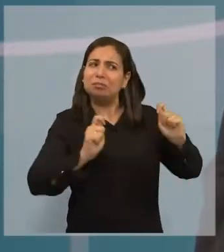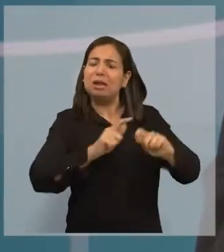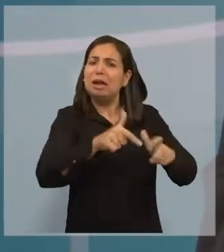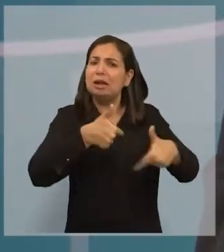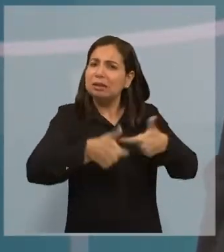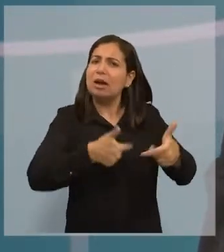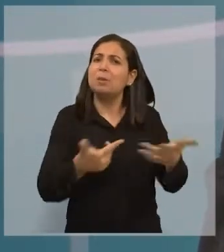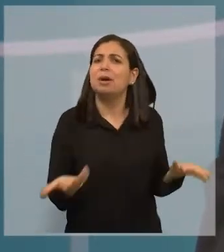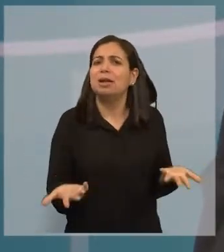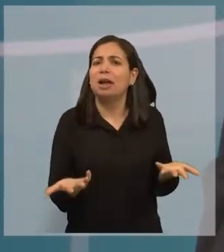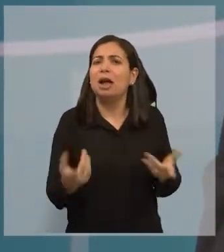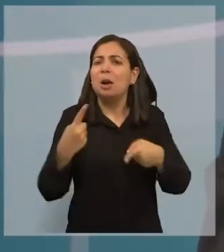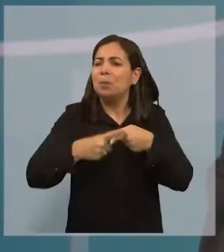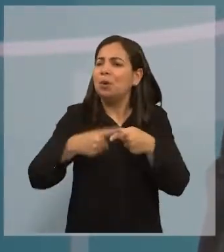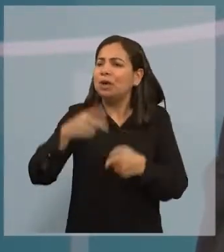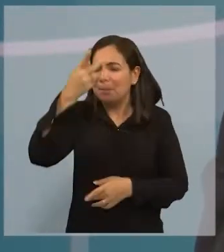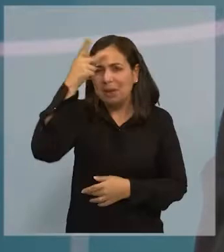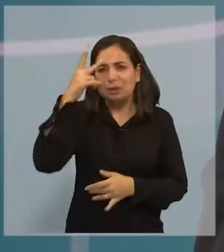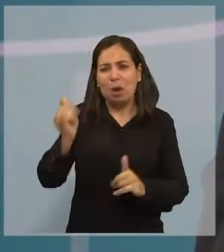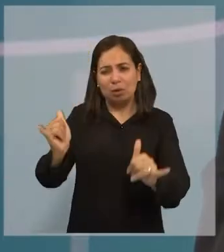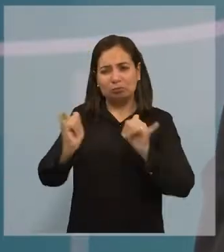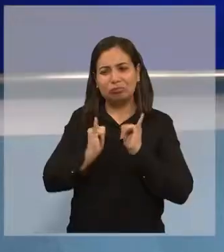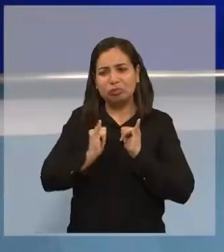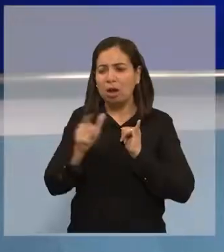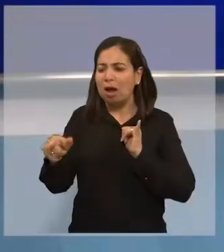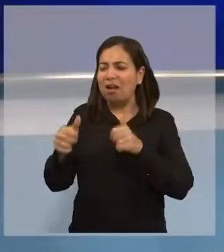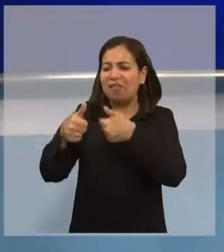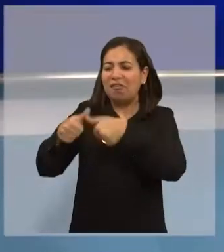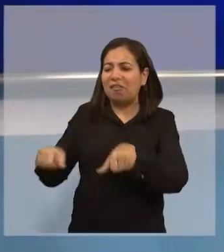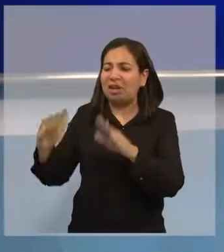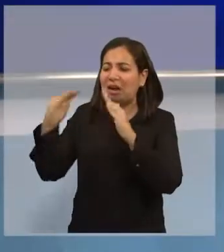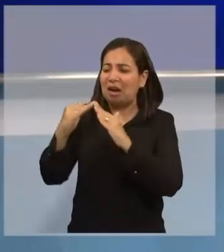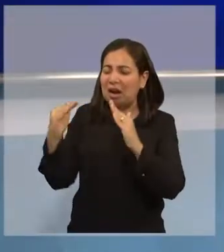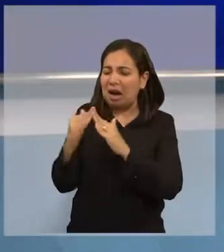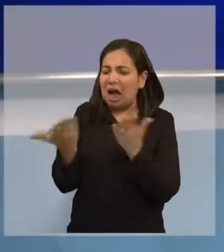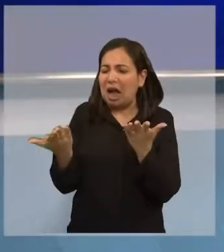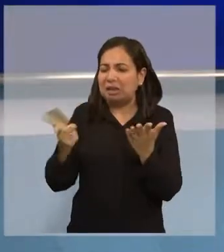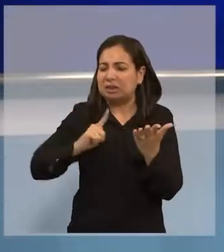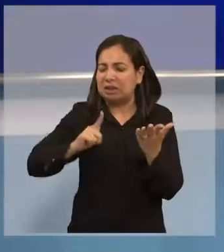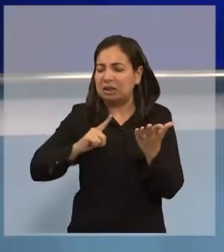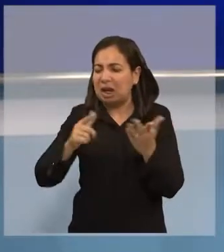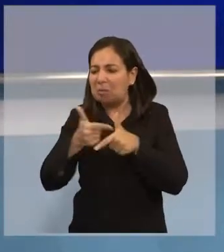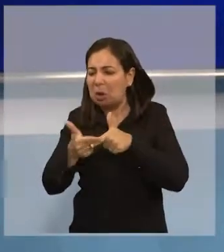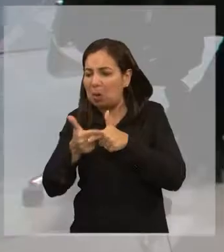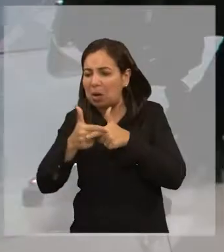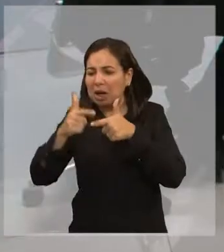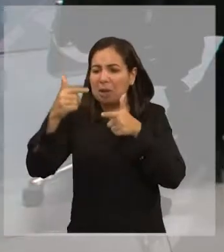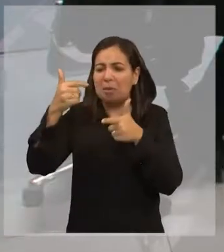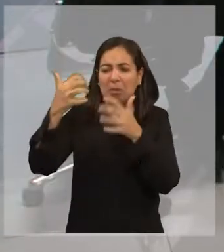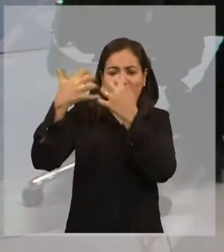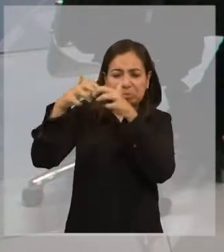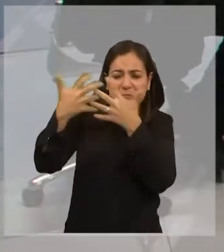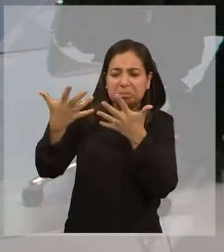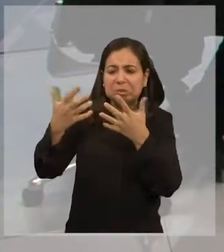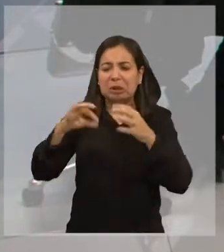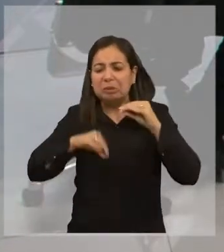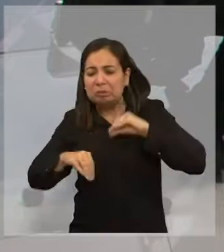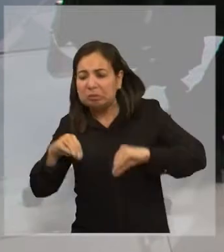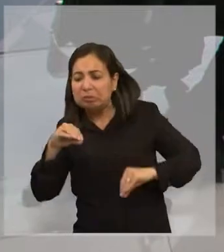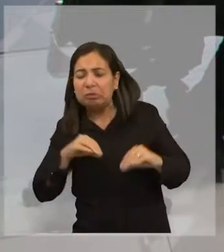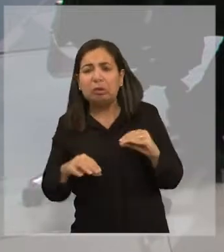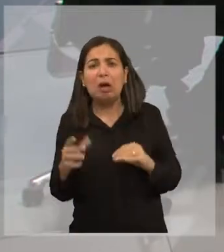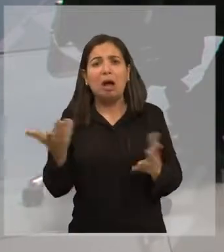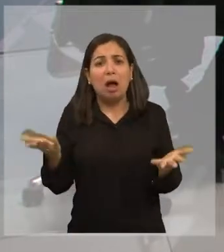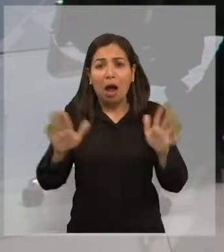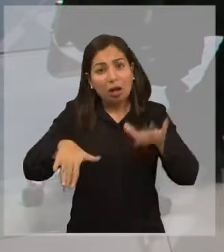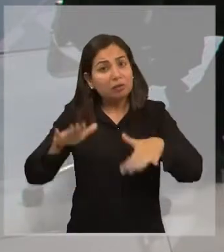ficar inativo, vai ficar parado, vai ficar ocioso, entra em depressão, se sente inútil. A aposentadoria nem sempre é um